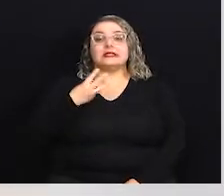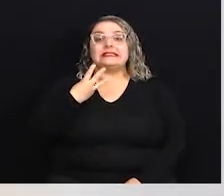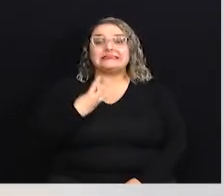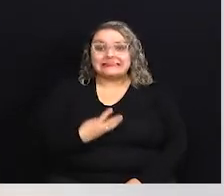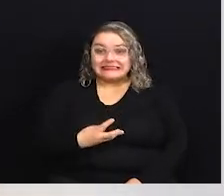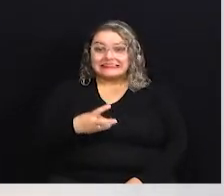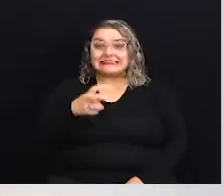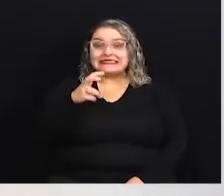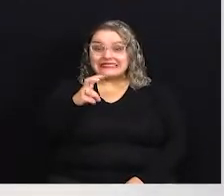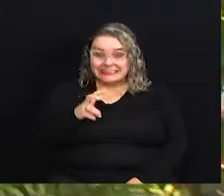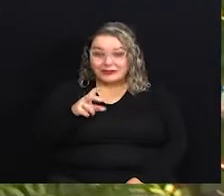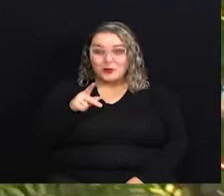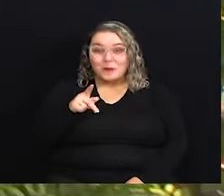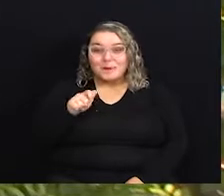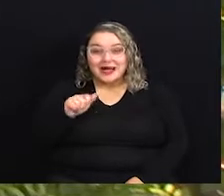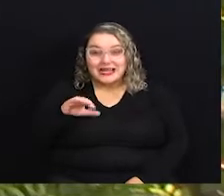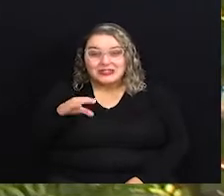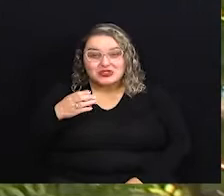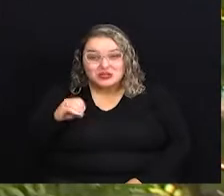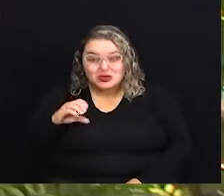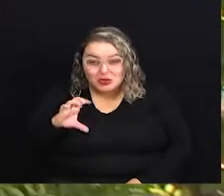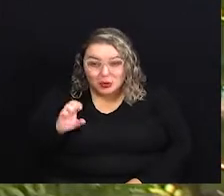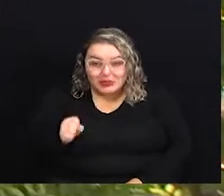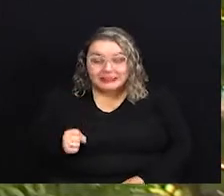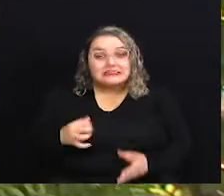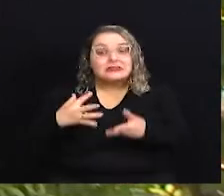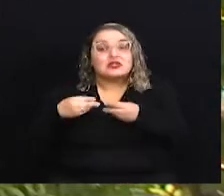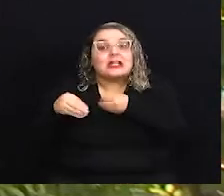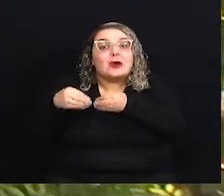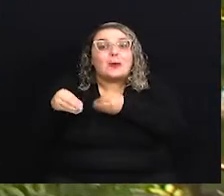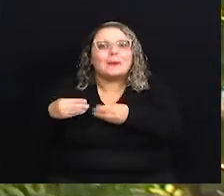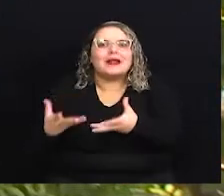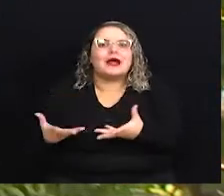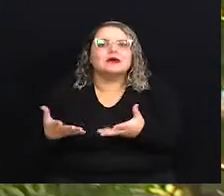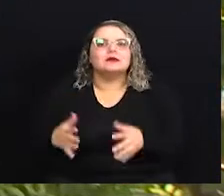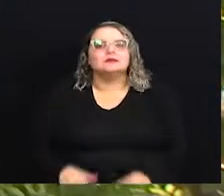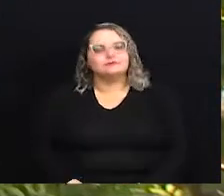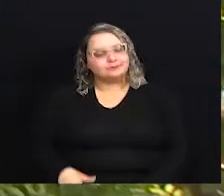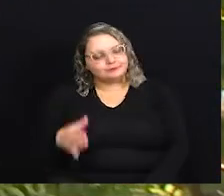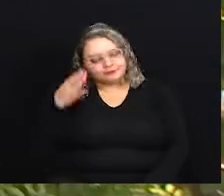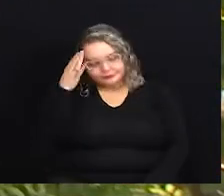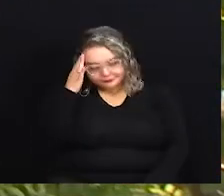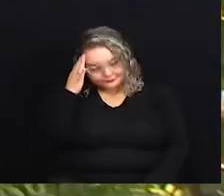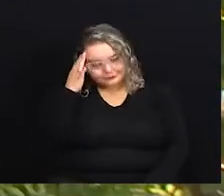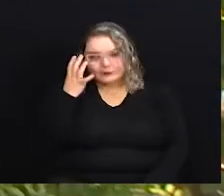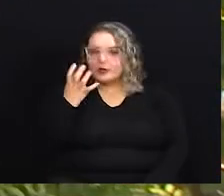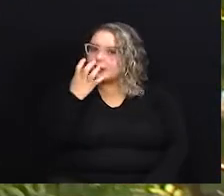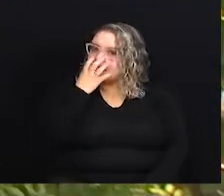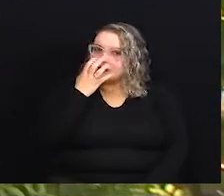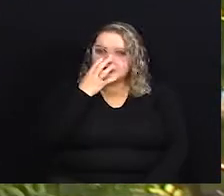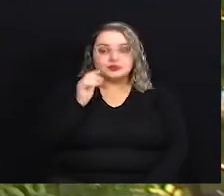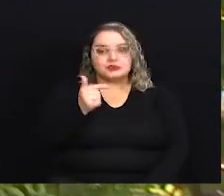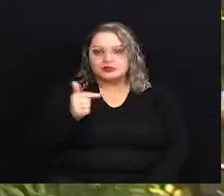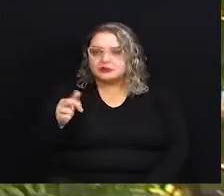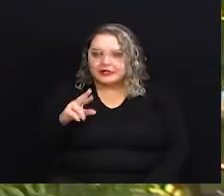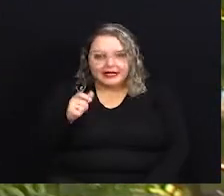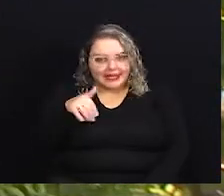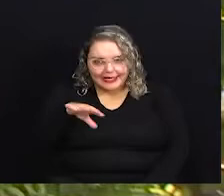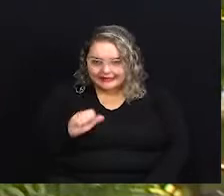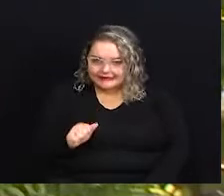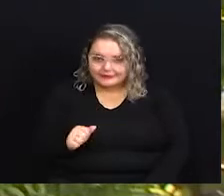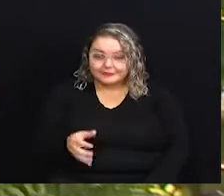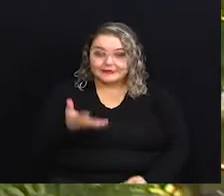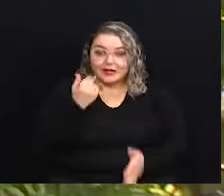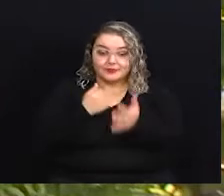é quando engolem. 35 paçocas e todas com embalagem. Isso foi o que um